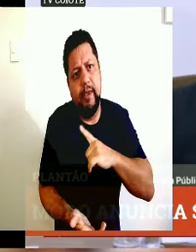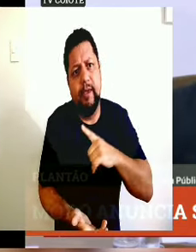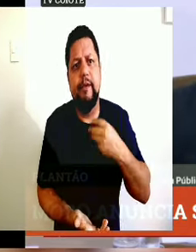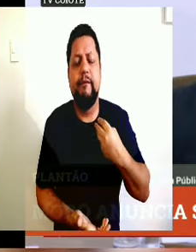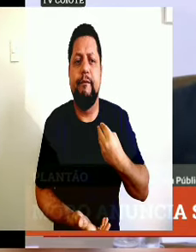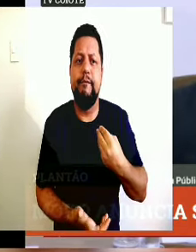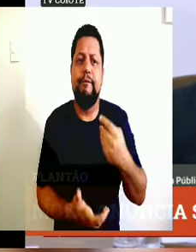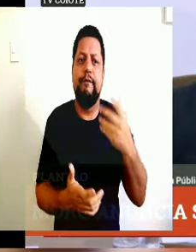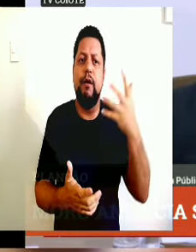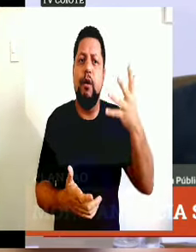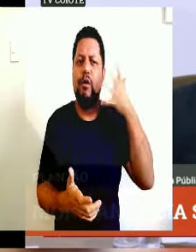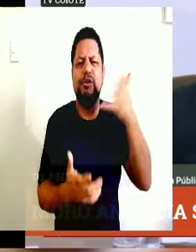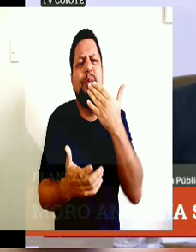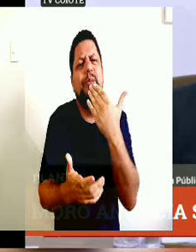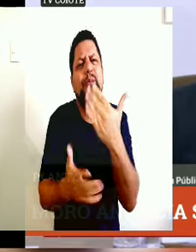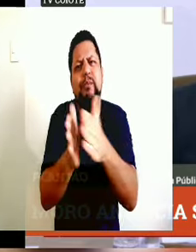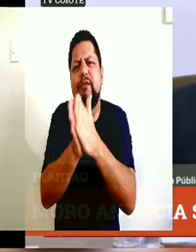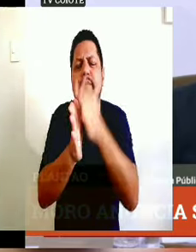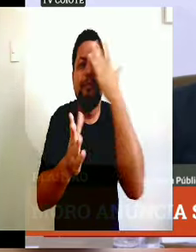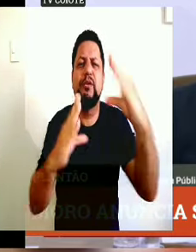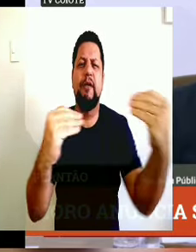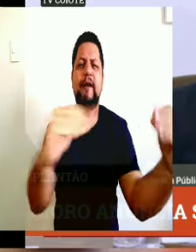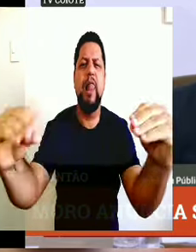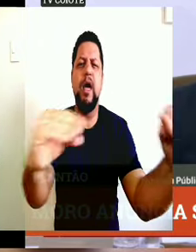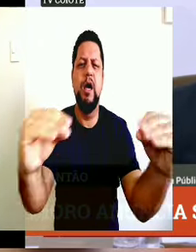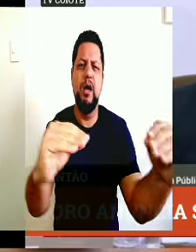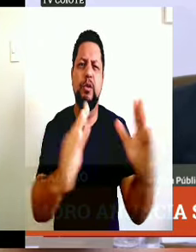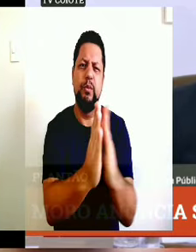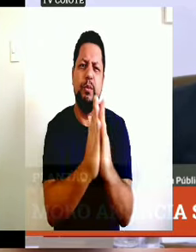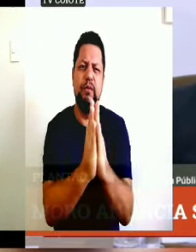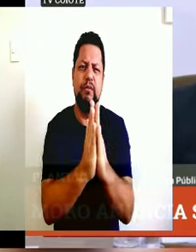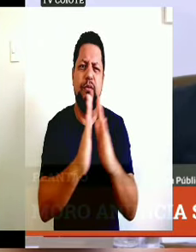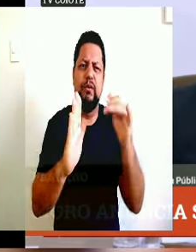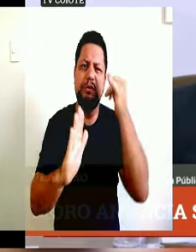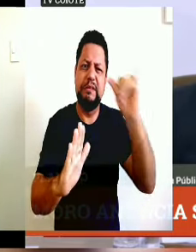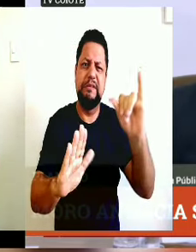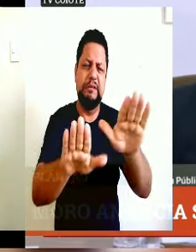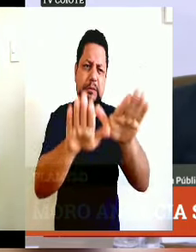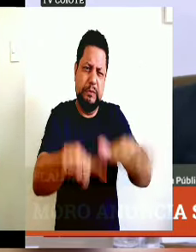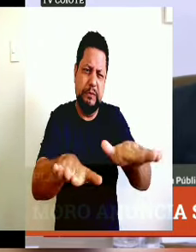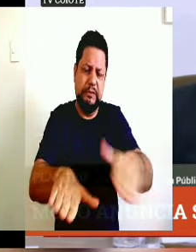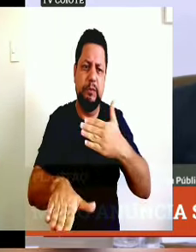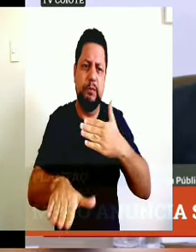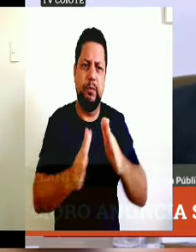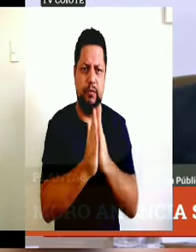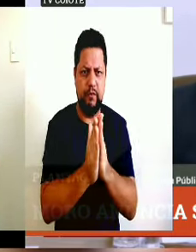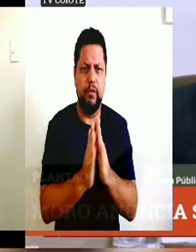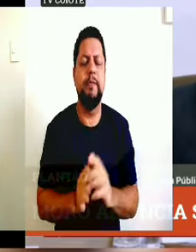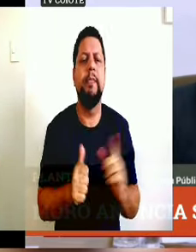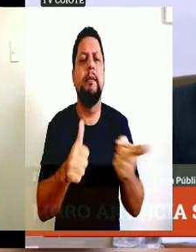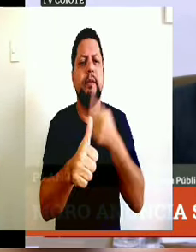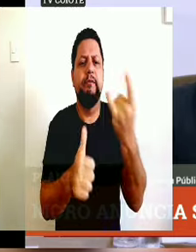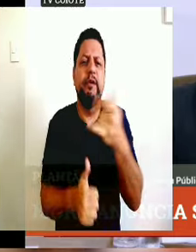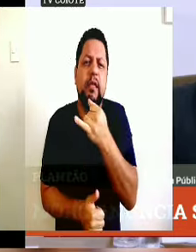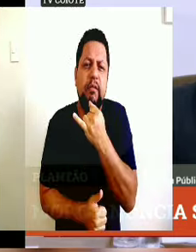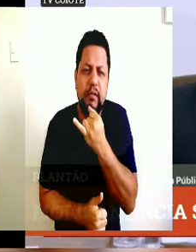Eu pediria silêncio daí para que pudesse falar sem intervenção. Eu queria lamentar aqui essa.